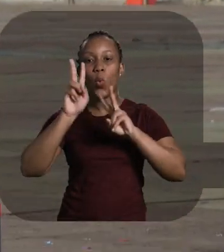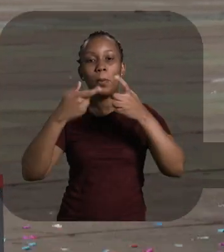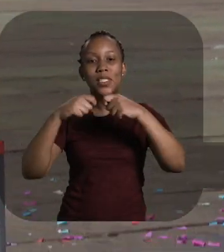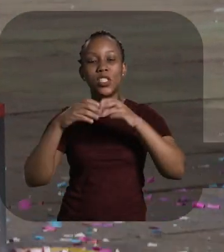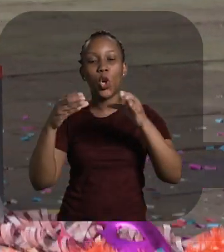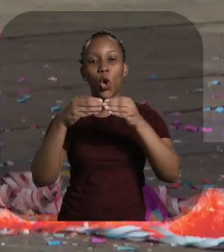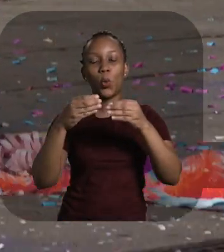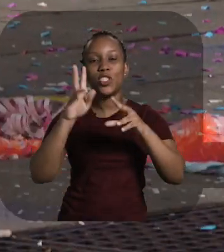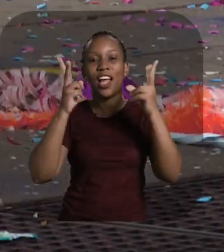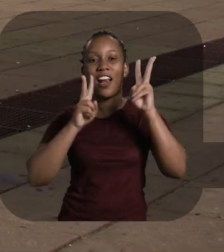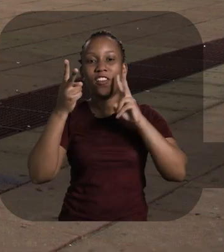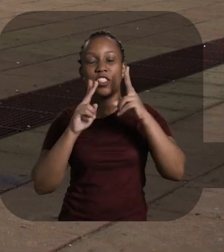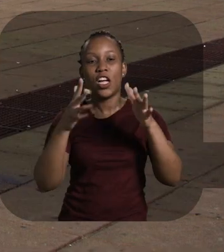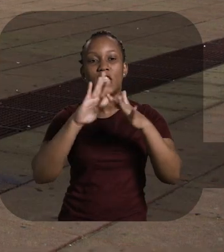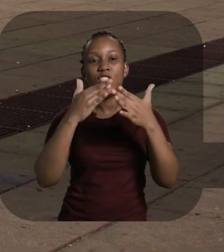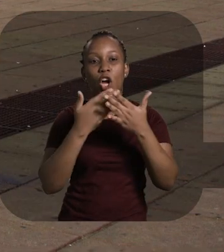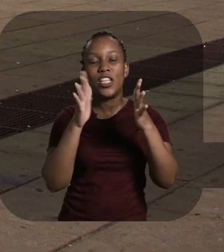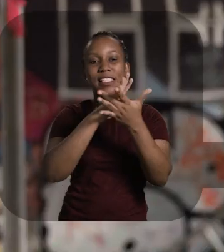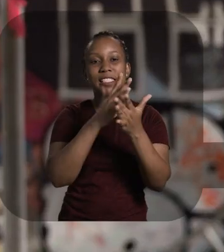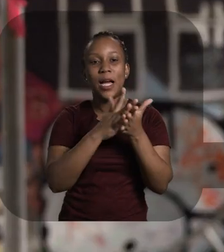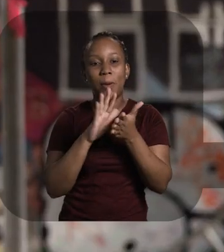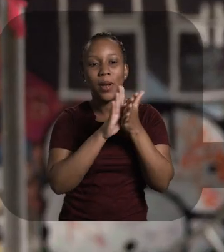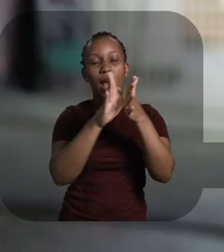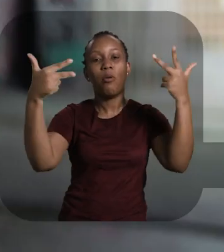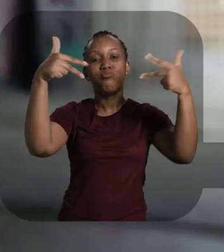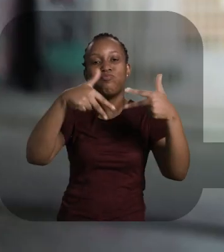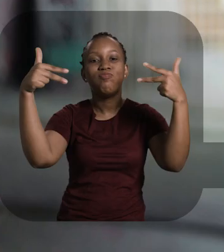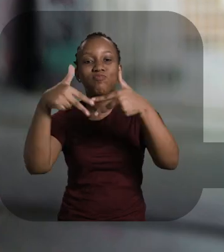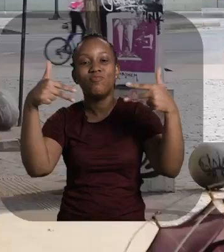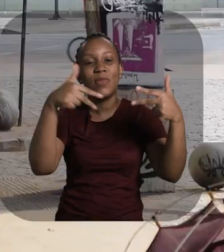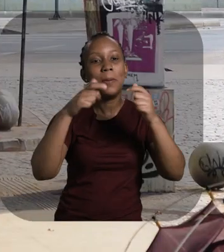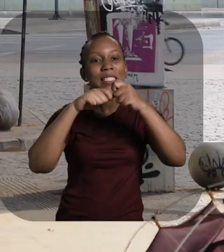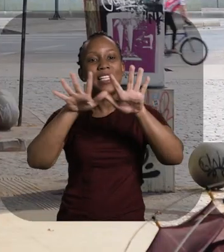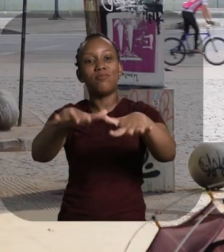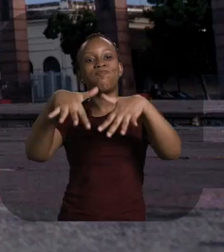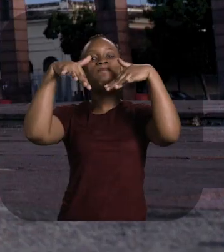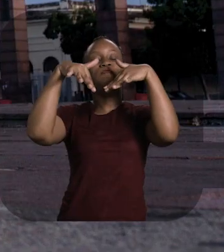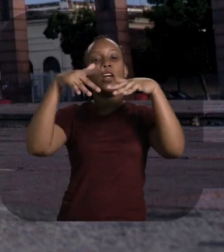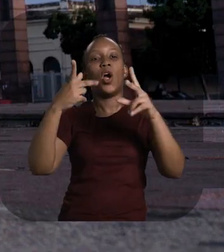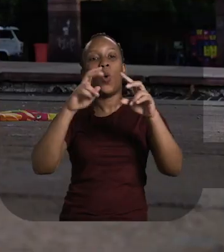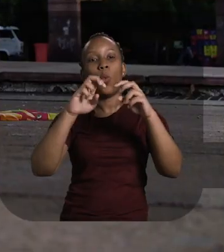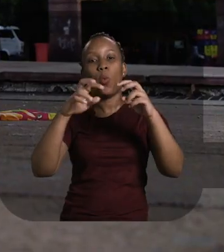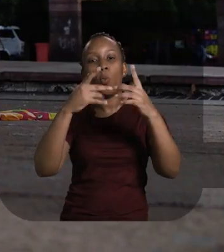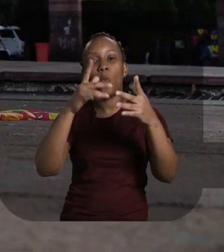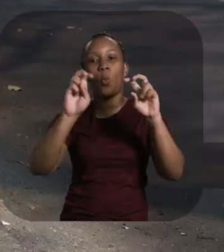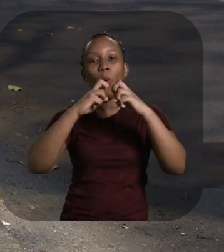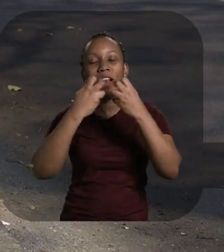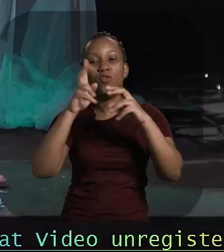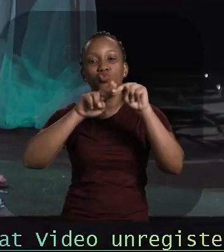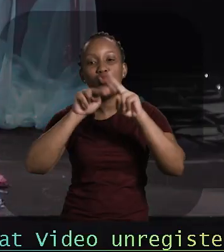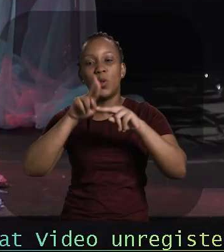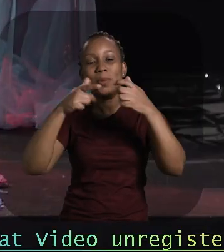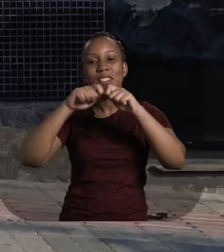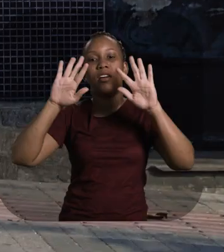O carnaval precisa dos blocos e das escolas de samba para acontecer. As batalhas de MC precisam da energia da plateia. O arraial precisa das danças. Os